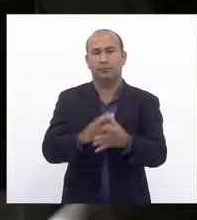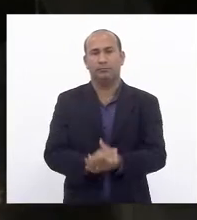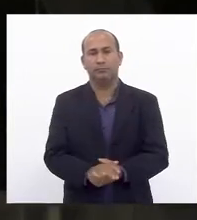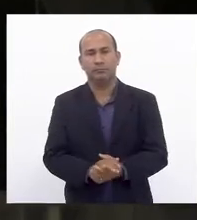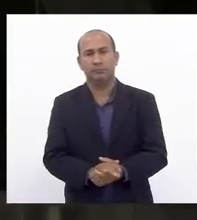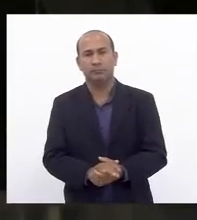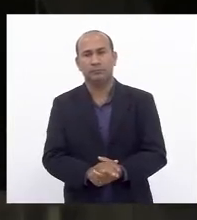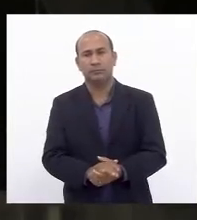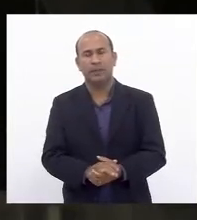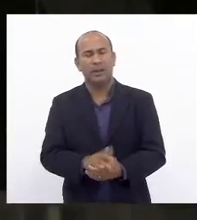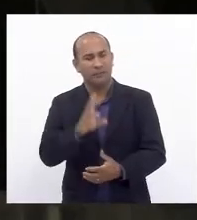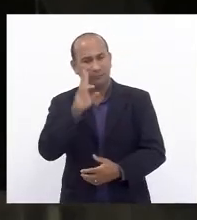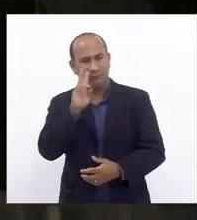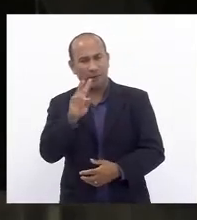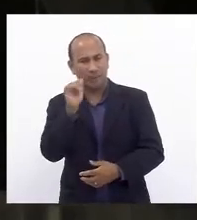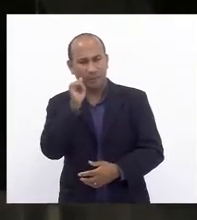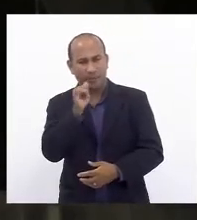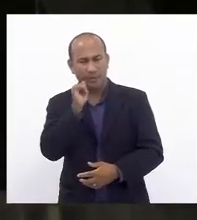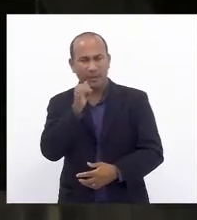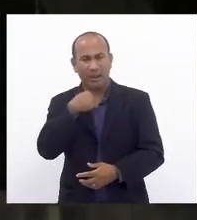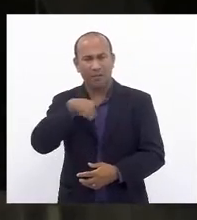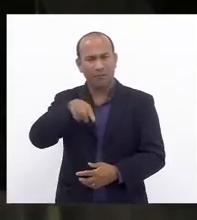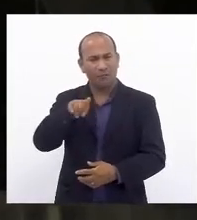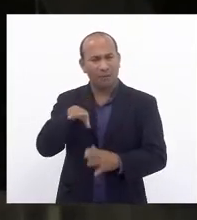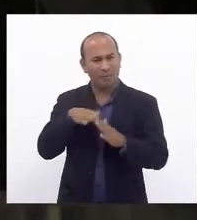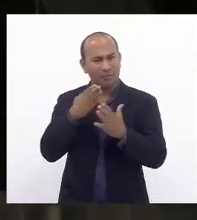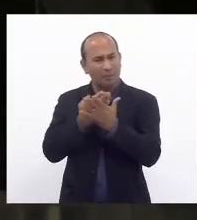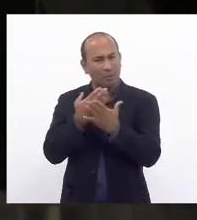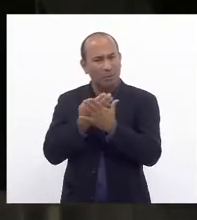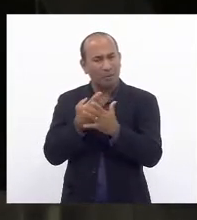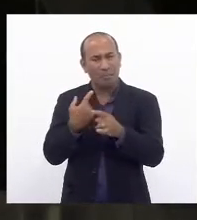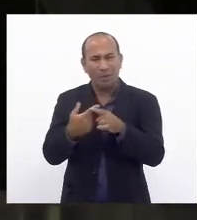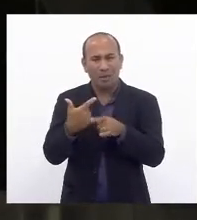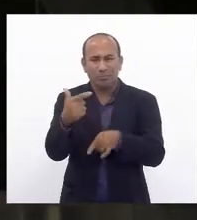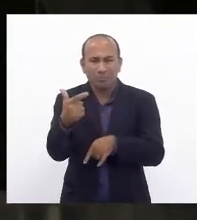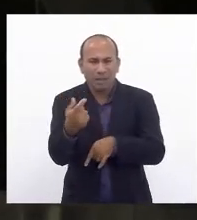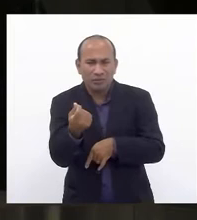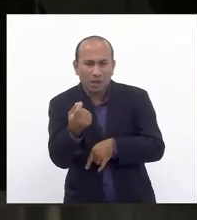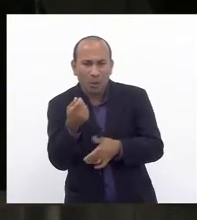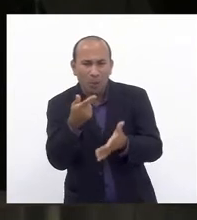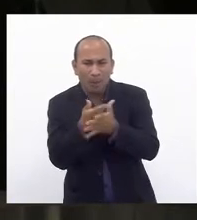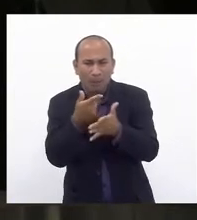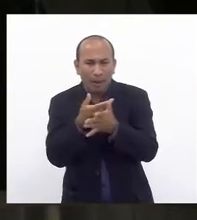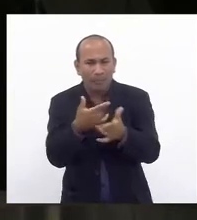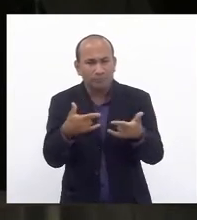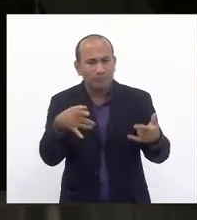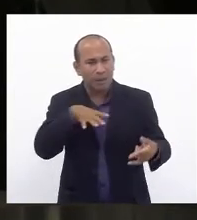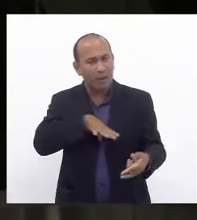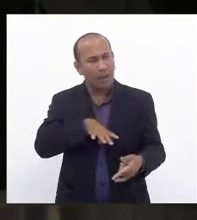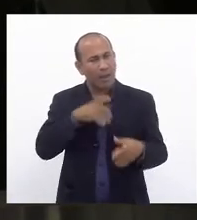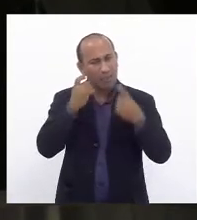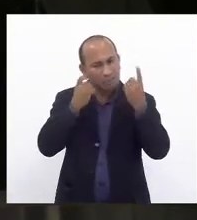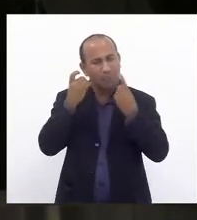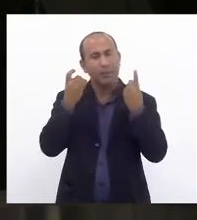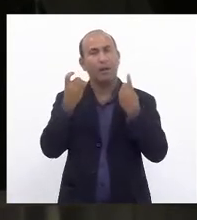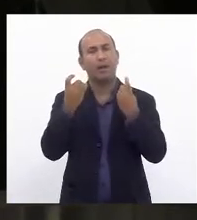O cenário de ver uma menina deixando de ir para o colégio porque não tem dinheiro para comprar um absorvente é algo que